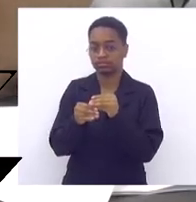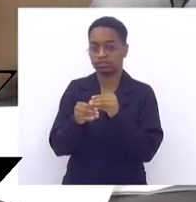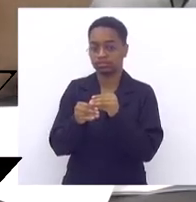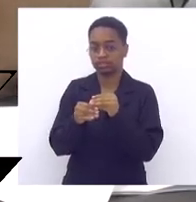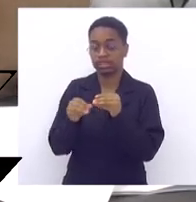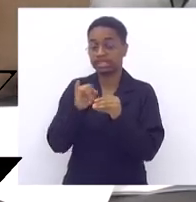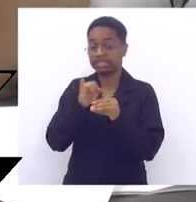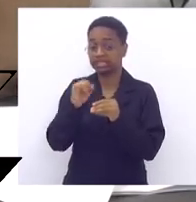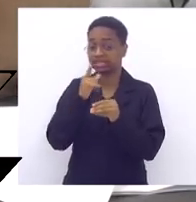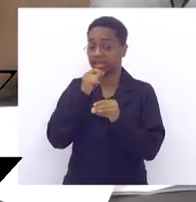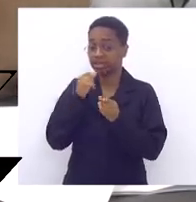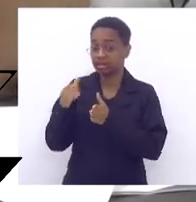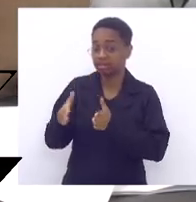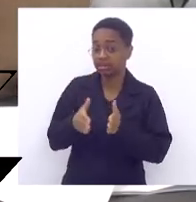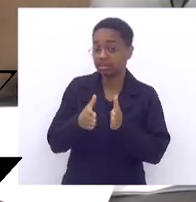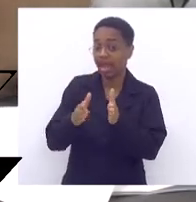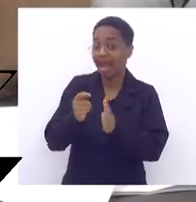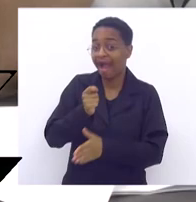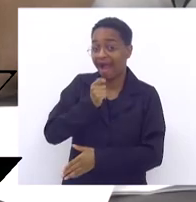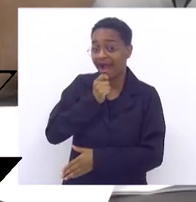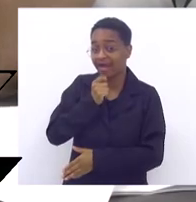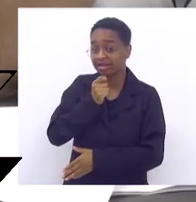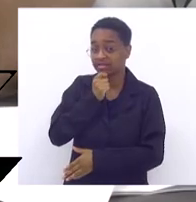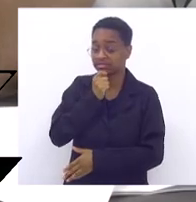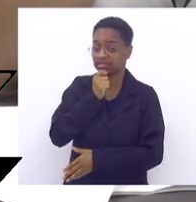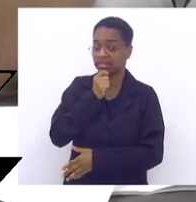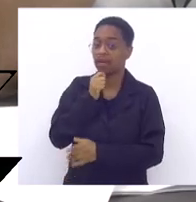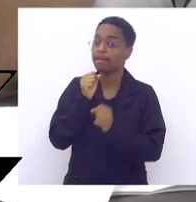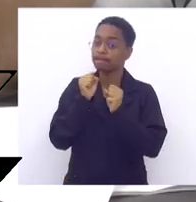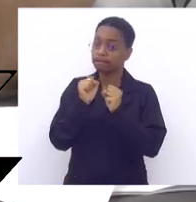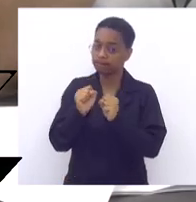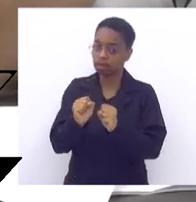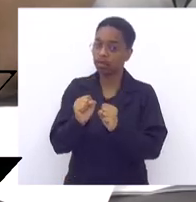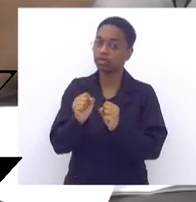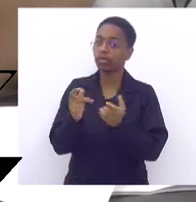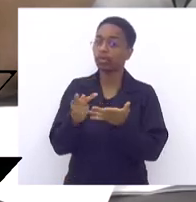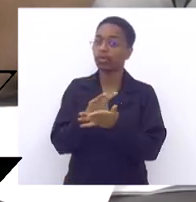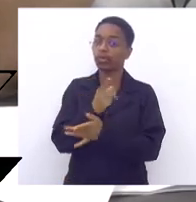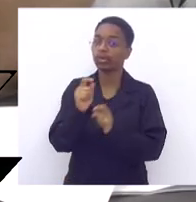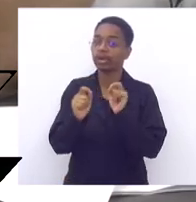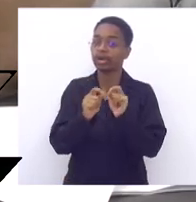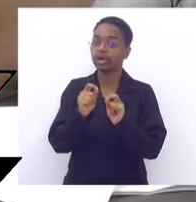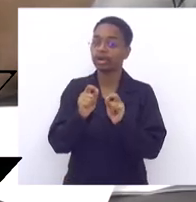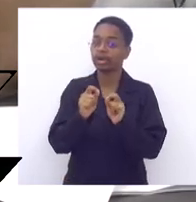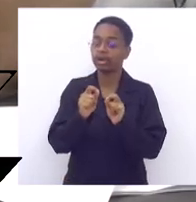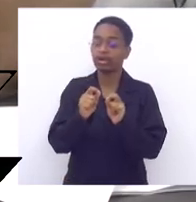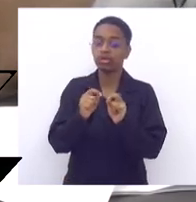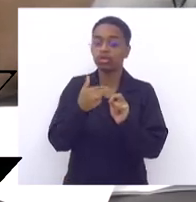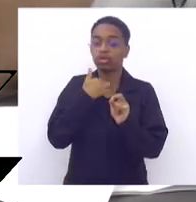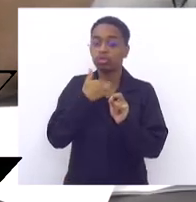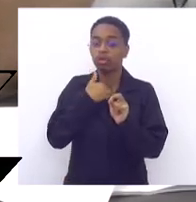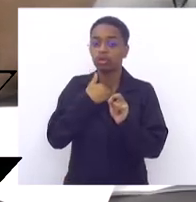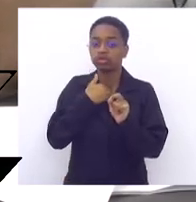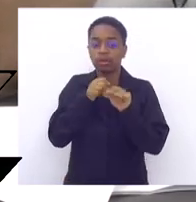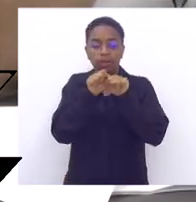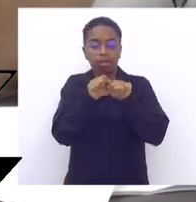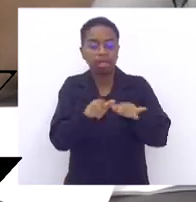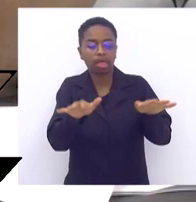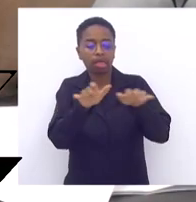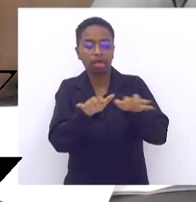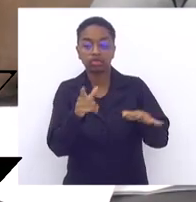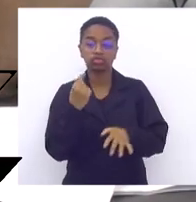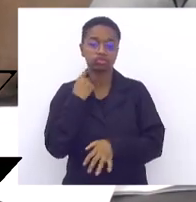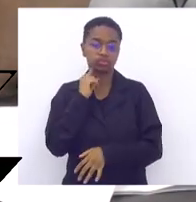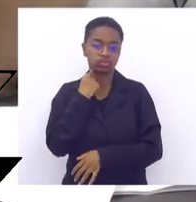àqueles rios que ainda são passíveis de não serem completamente contaminados. Há vários rios